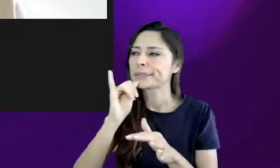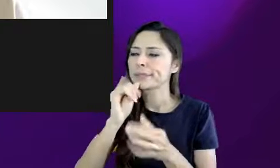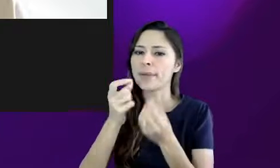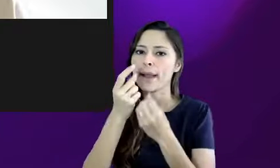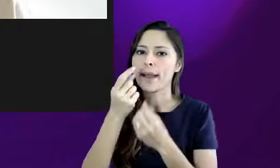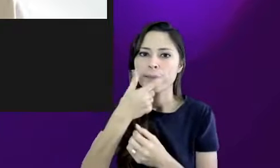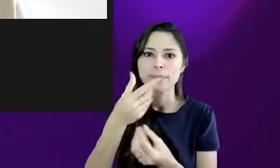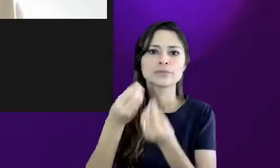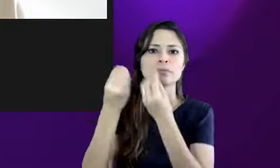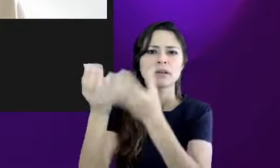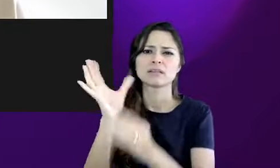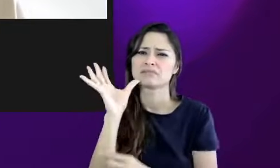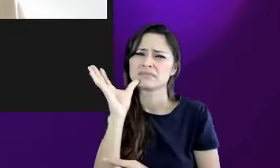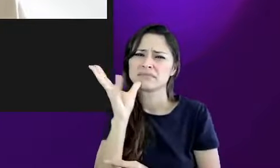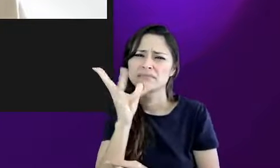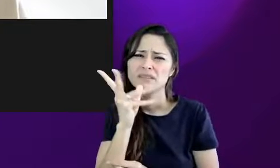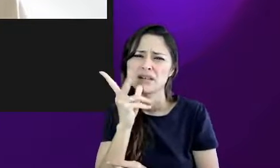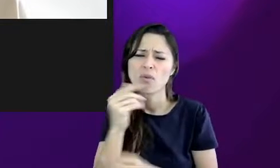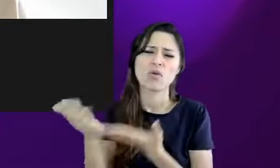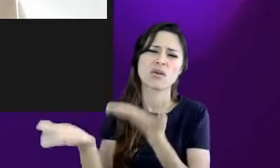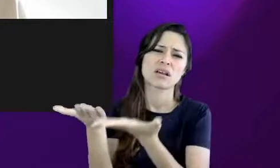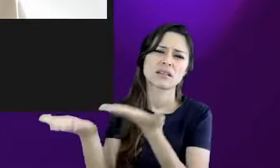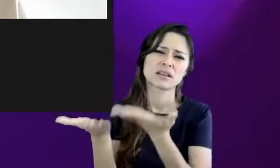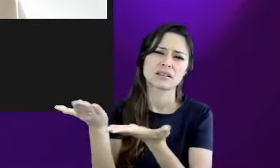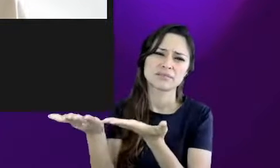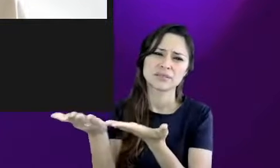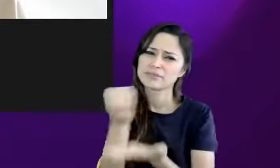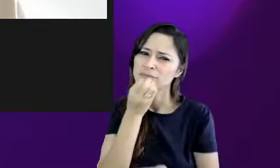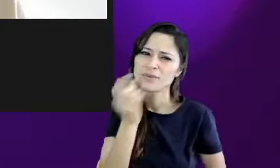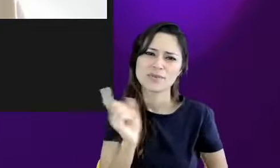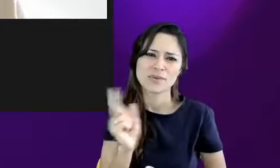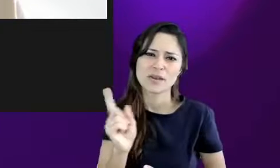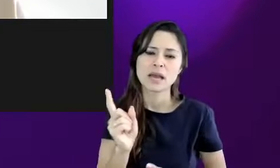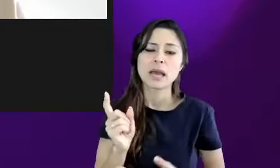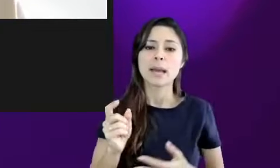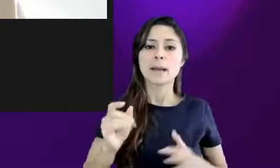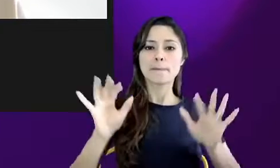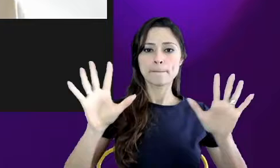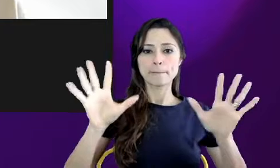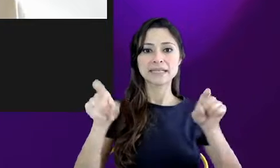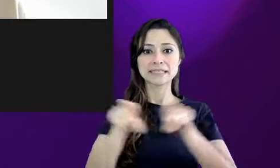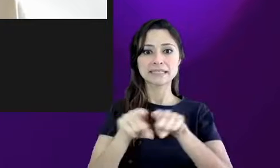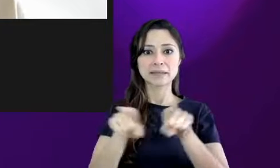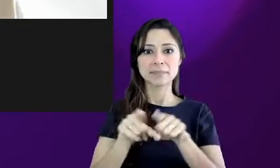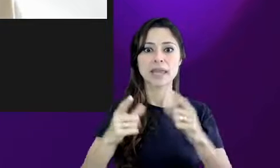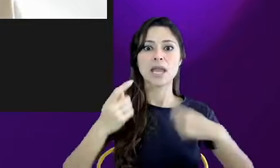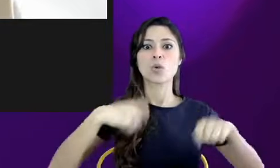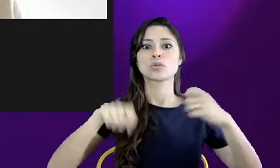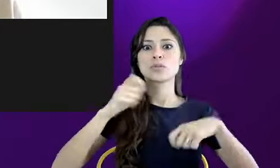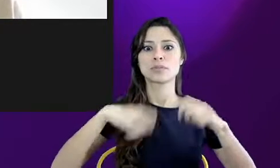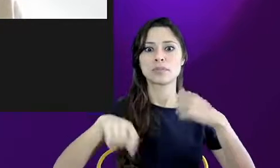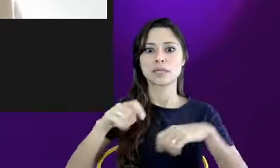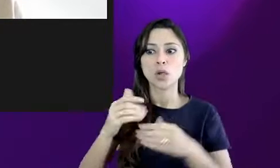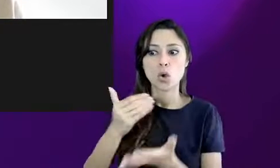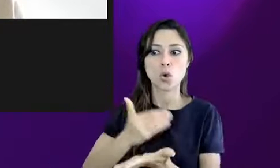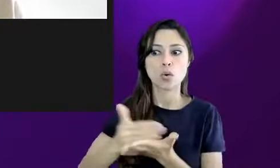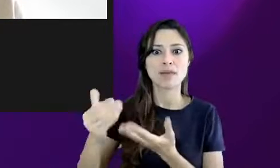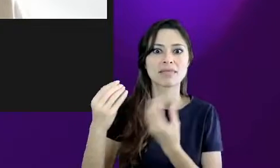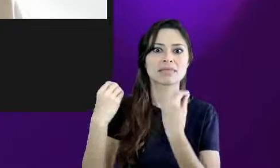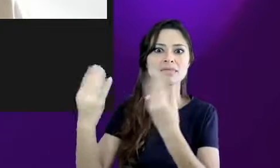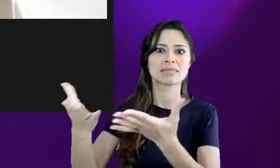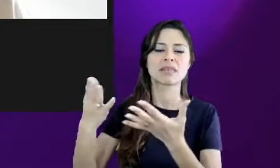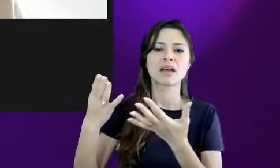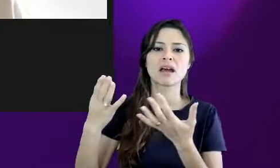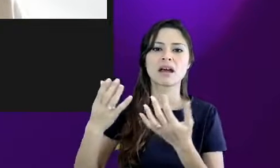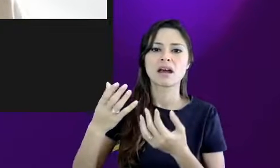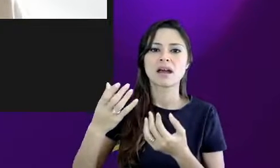que o seu tratamento seja efetivo naquele paciente, mas também do ponto de vista econômico, você já começar com a droga que você sabe que tem grandes